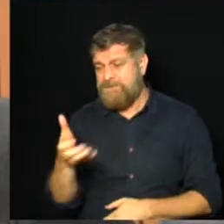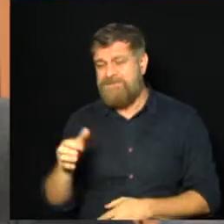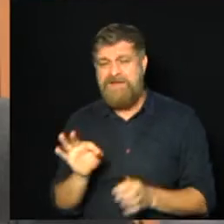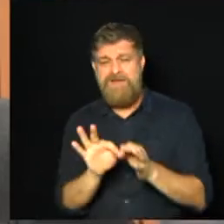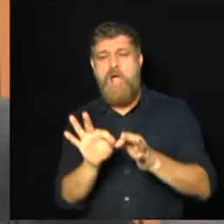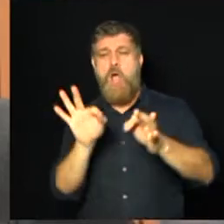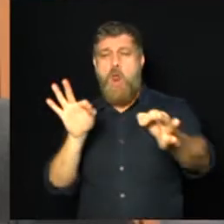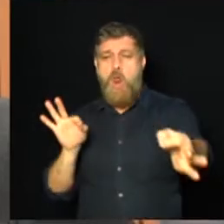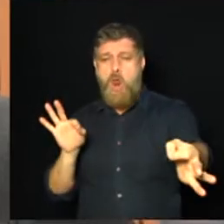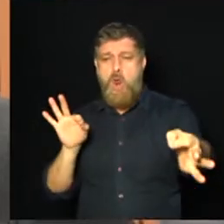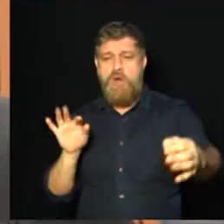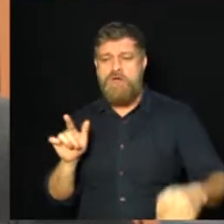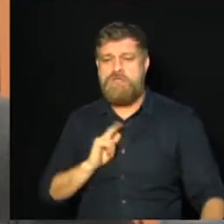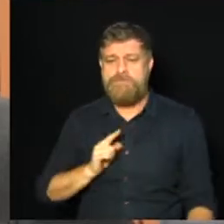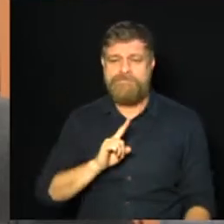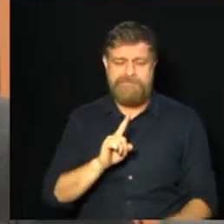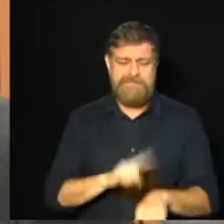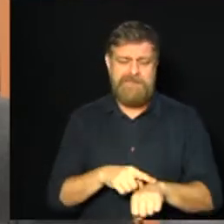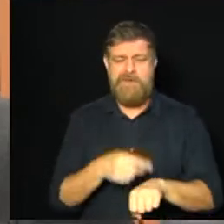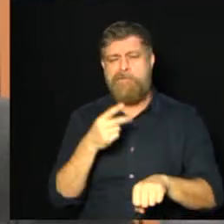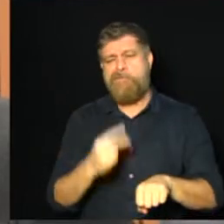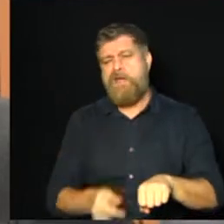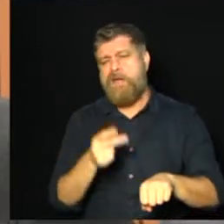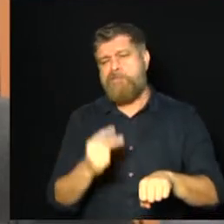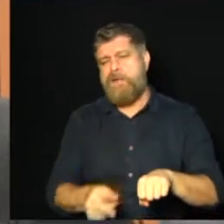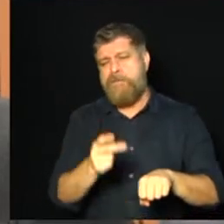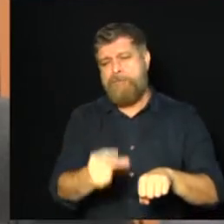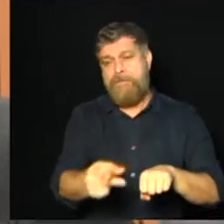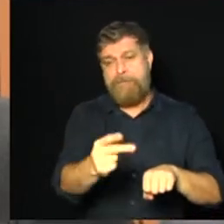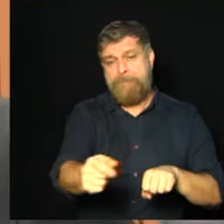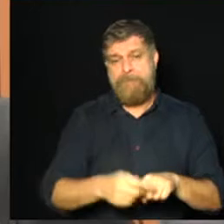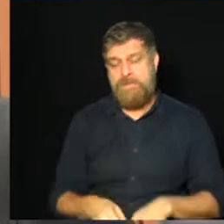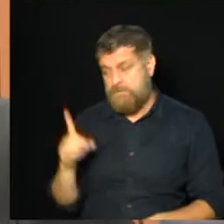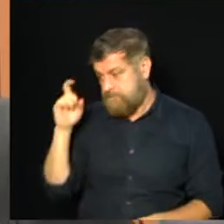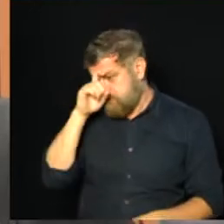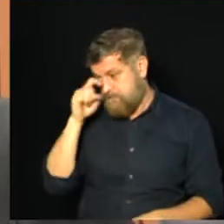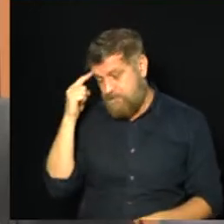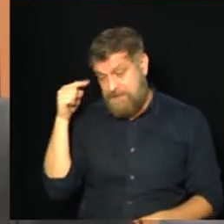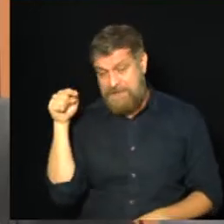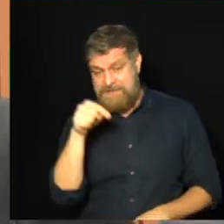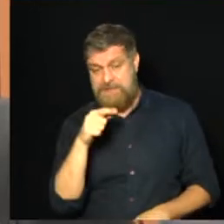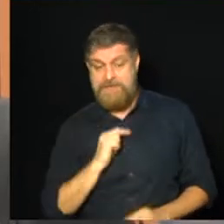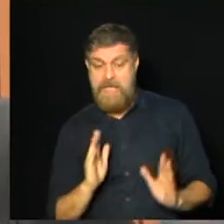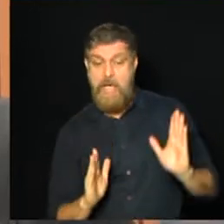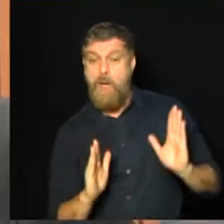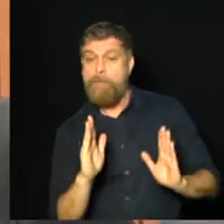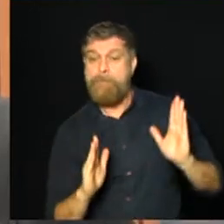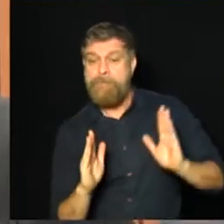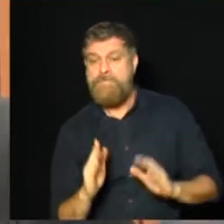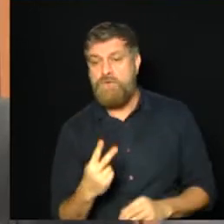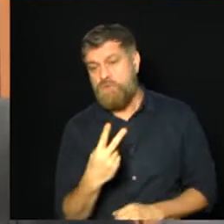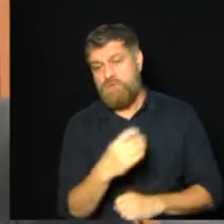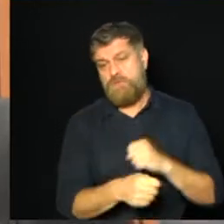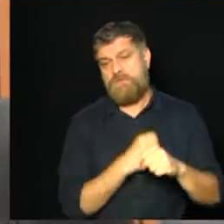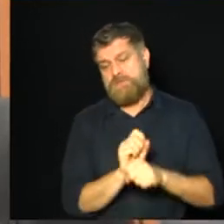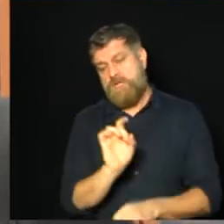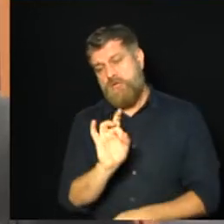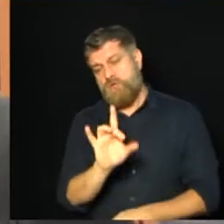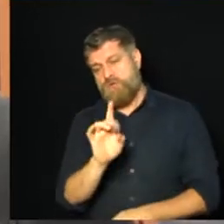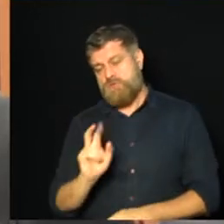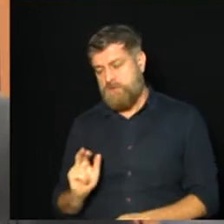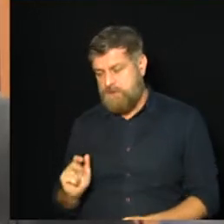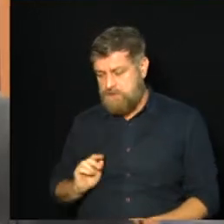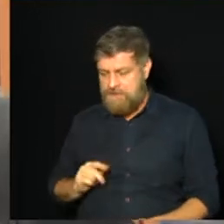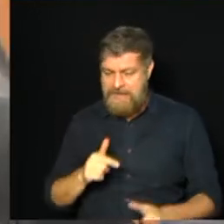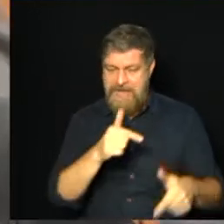por tempo prolongado. É diferente de uma situação dessa, em que ele chega, ele sabe que aquilo é um período que ele vai fazer, ele vai ficar. Mas